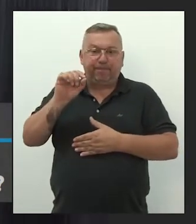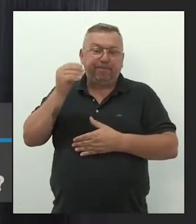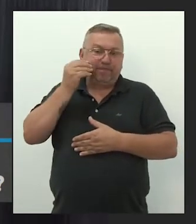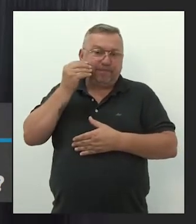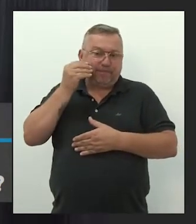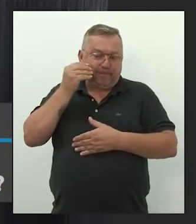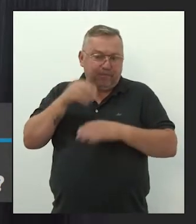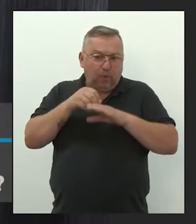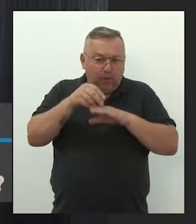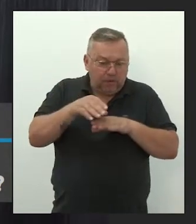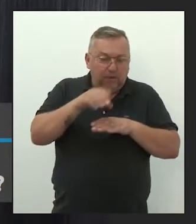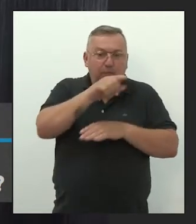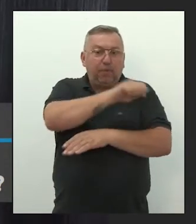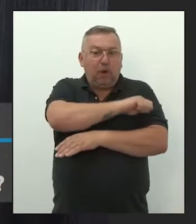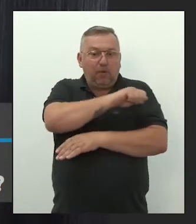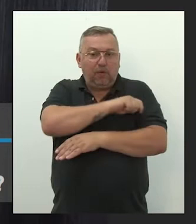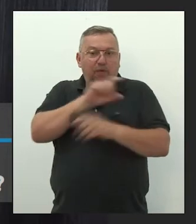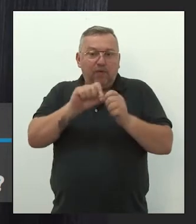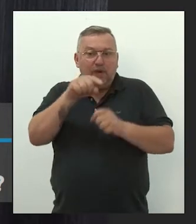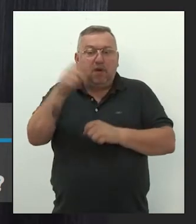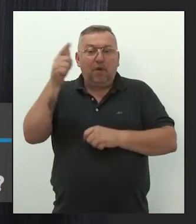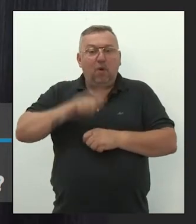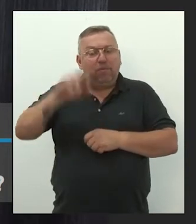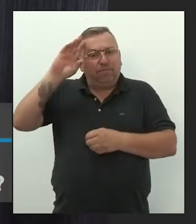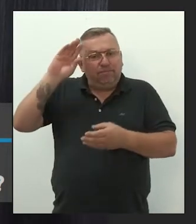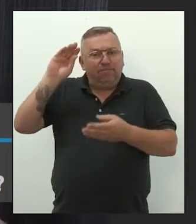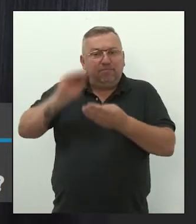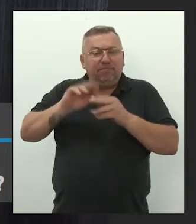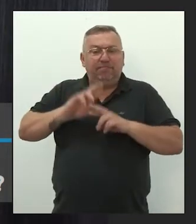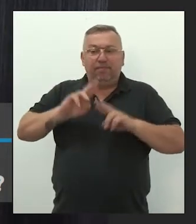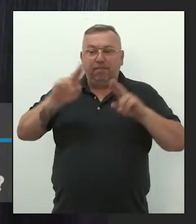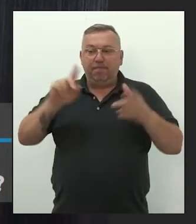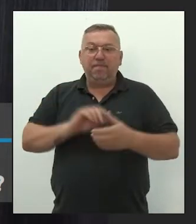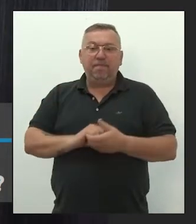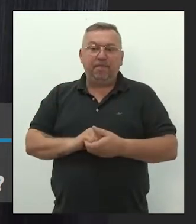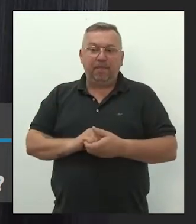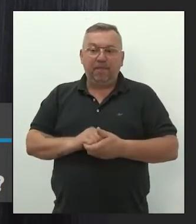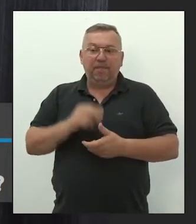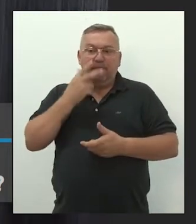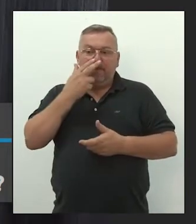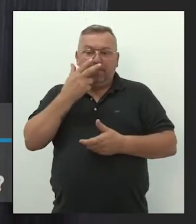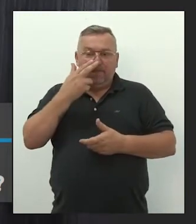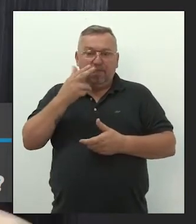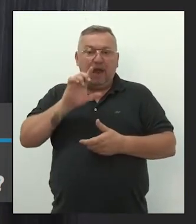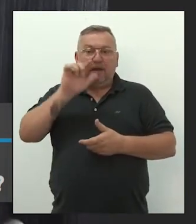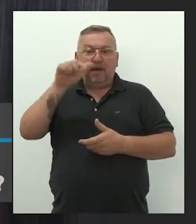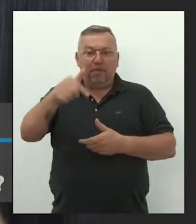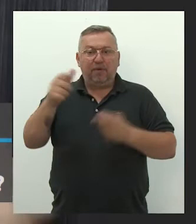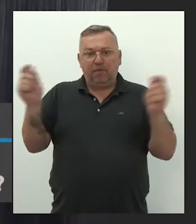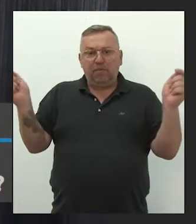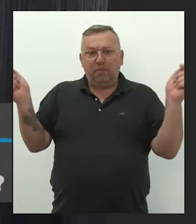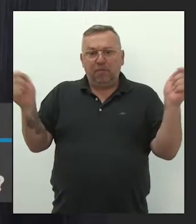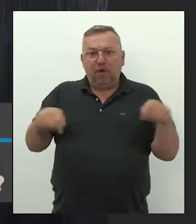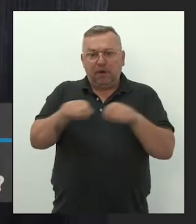para o aluno também, fazer ele entender essa diferença aí, para que depois a gente possa